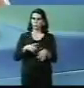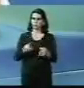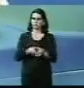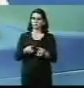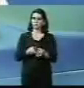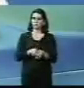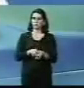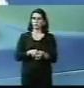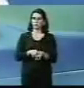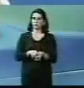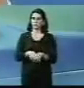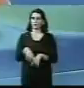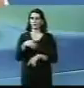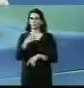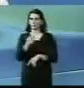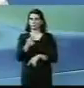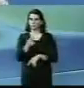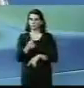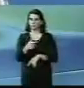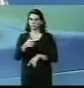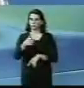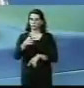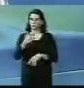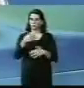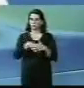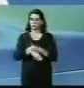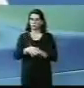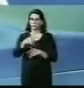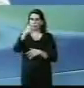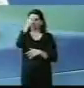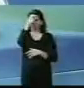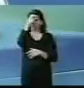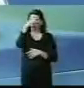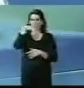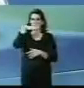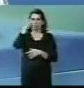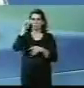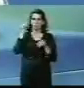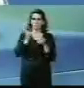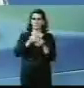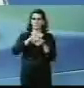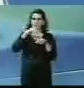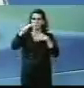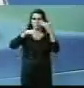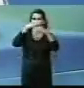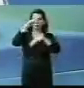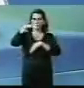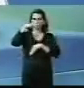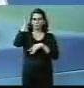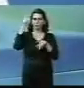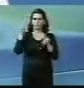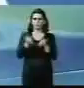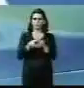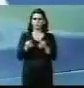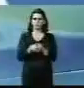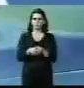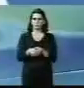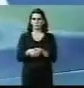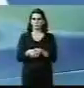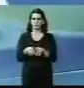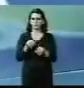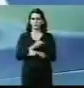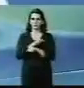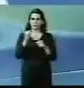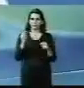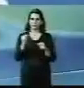máquina, vai onerar muito mais memória, muito mais processamento. Então, quanto maior você quiser pôr o nível de segurança dentro